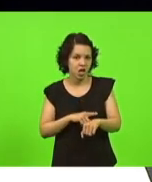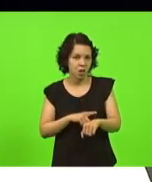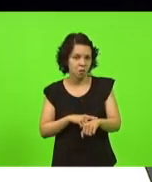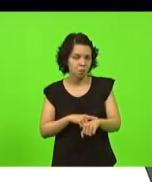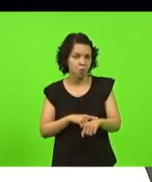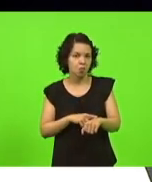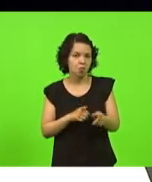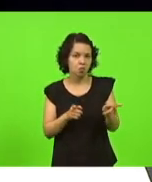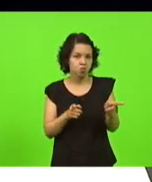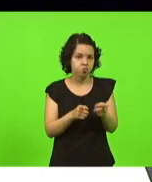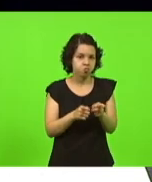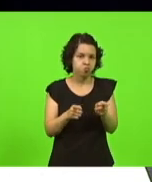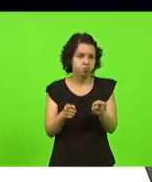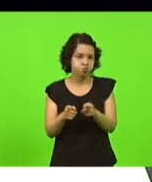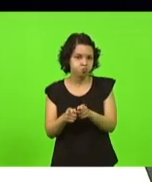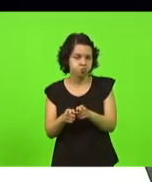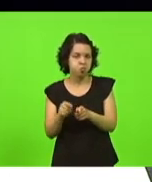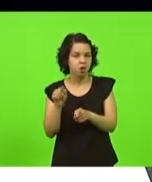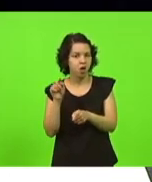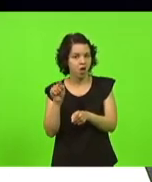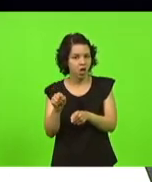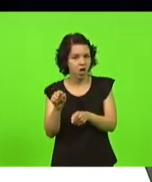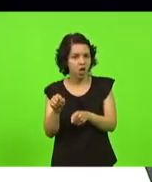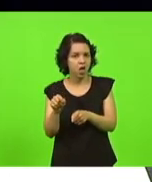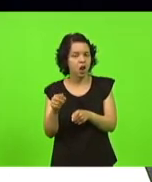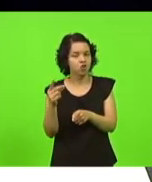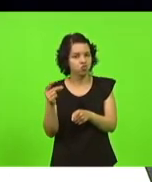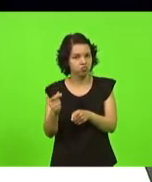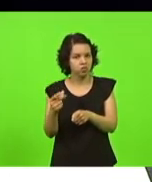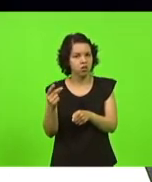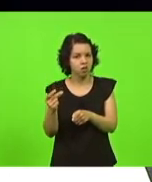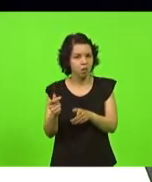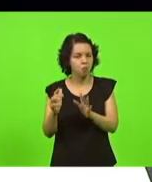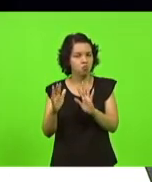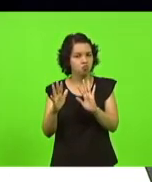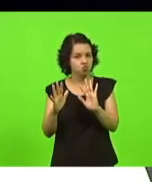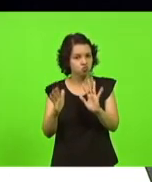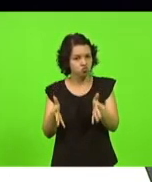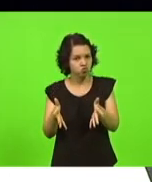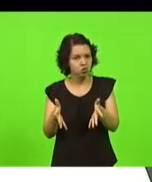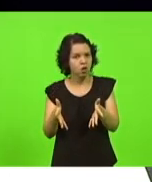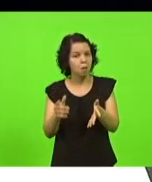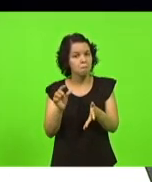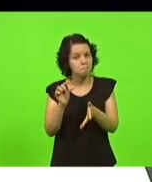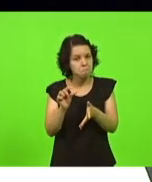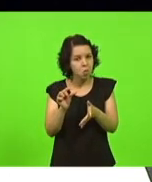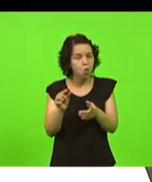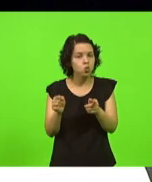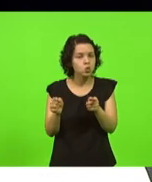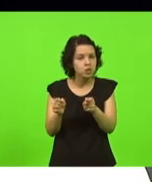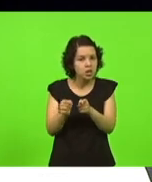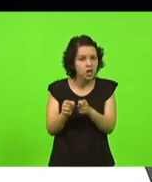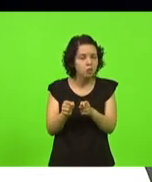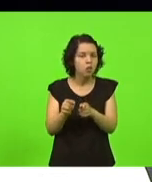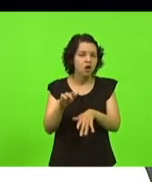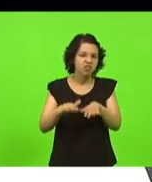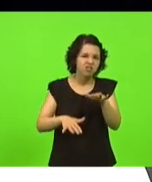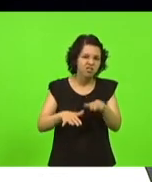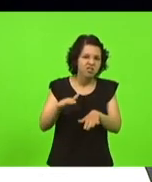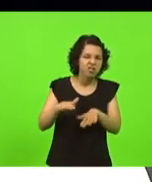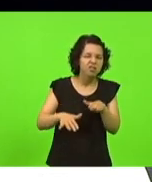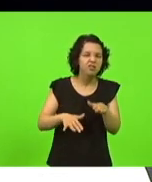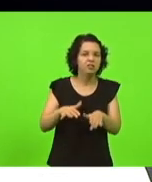não essa que veio há mais tempo aqui, o pouco tempo que às vezes temos, não para